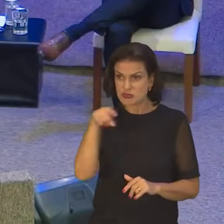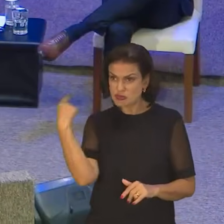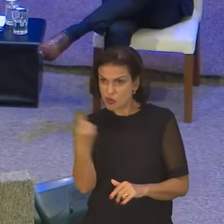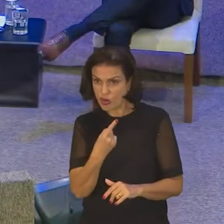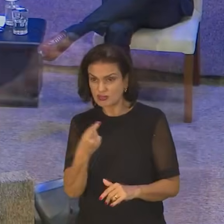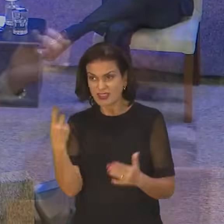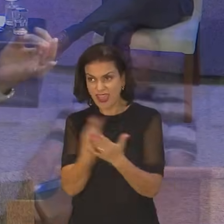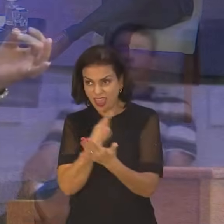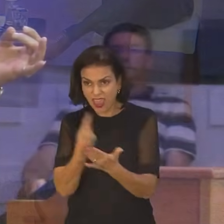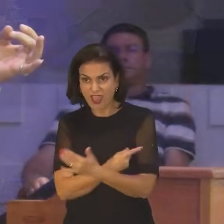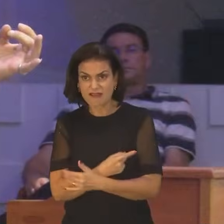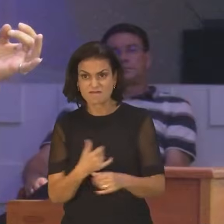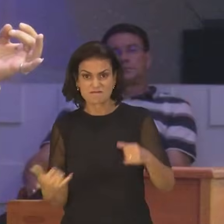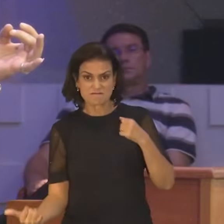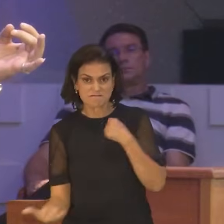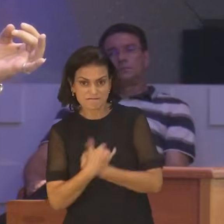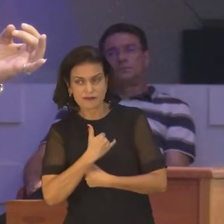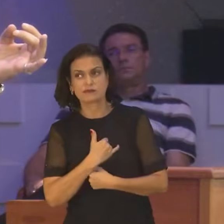você engana,